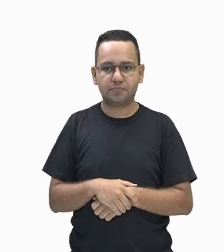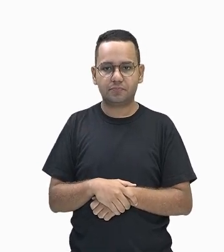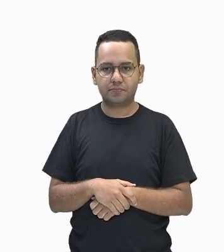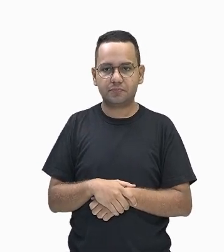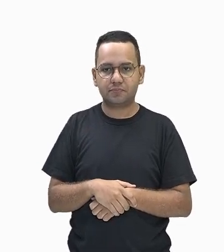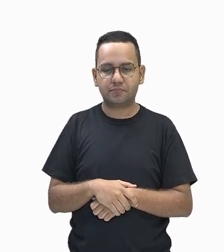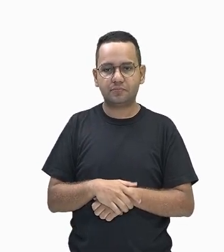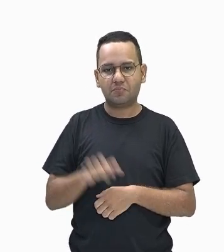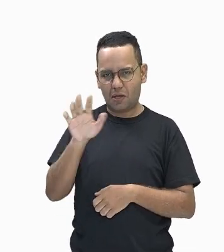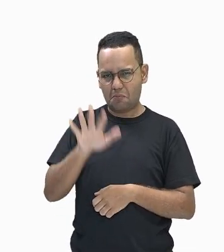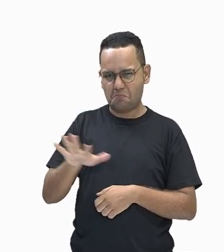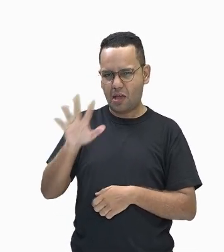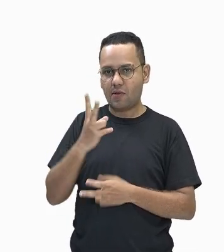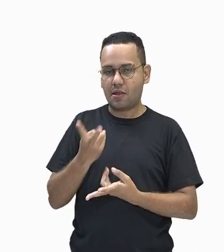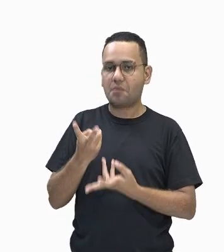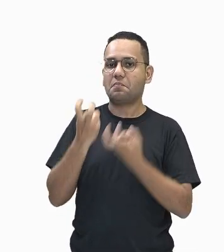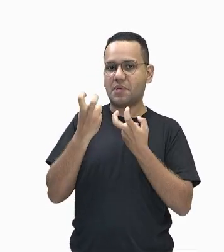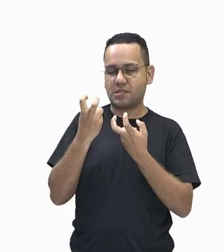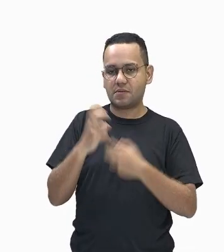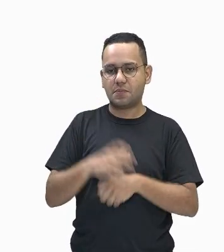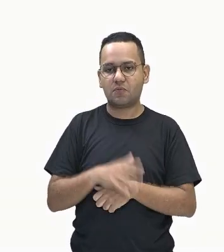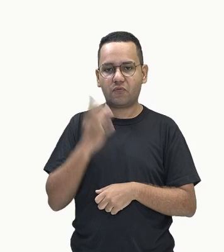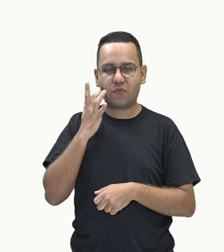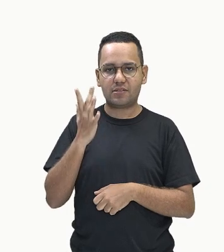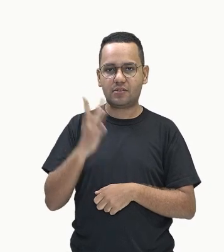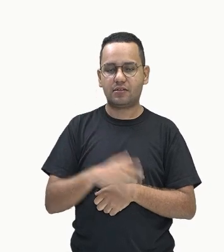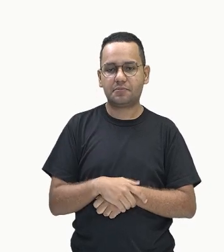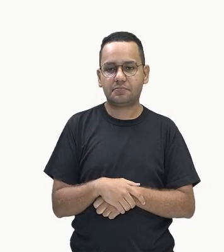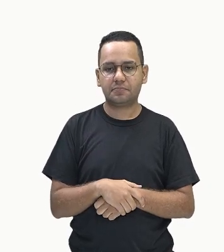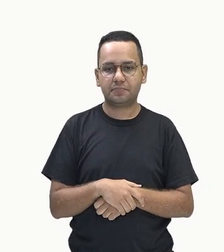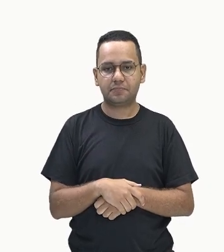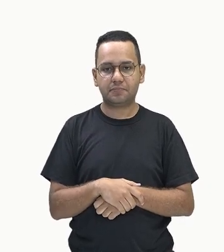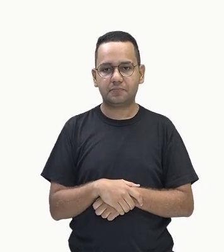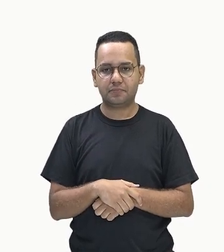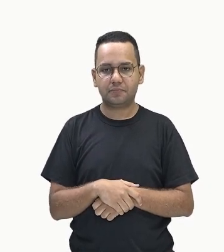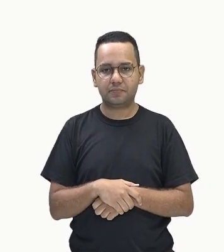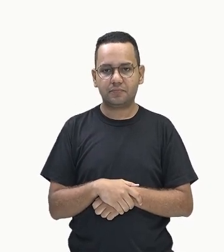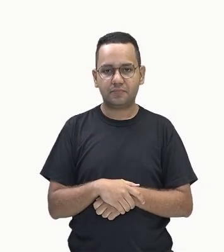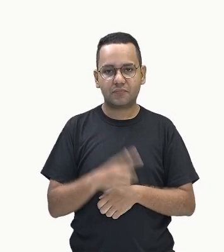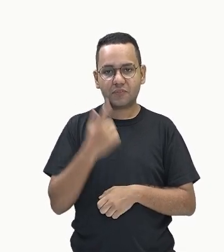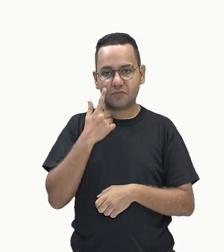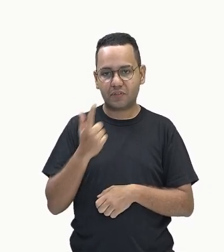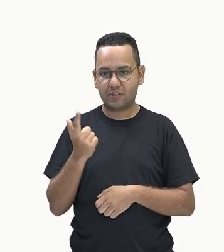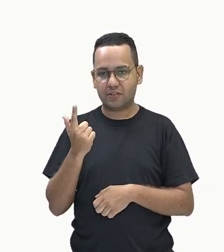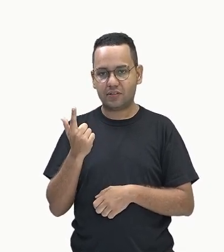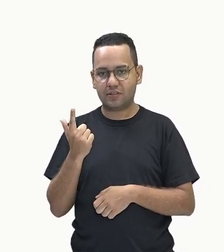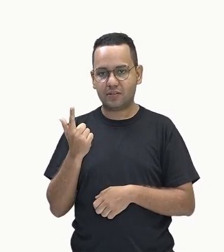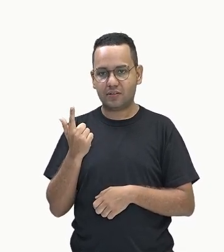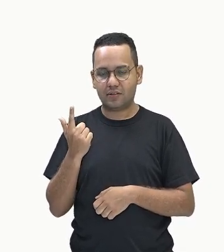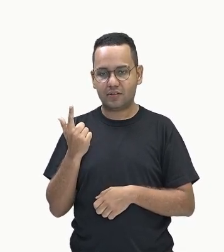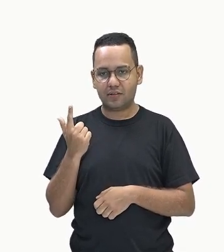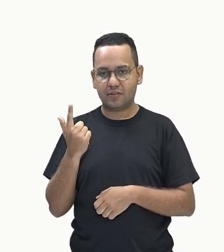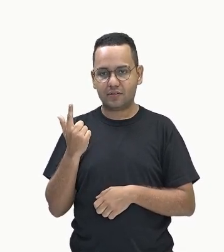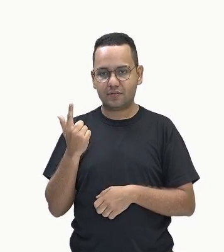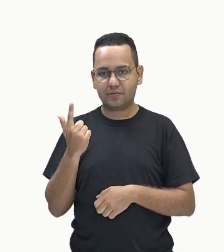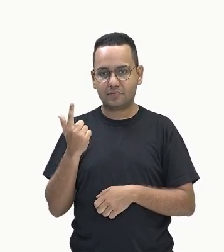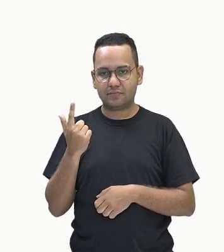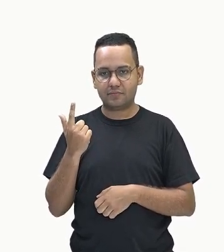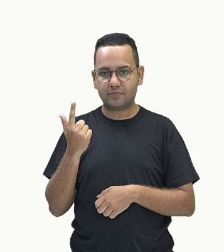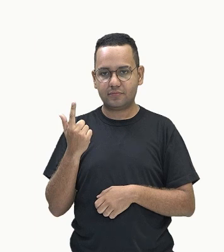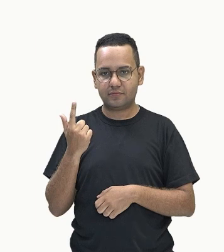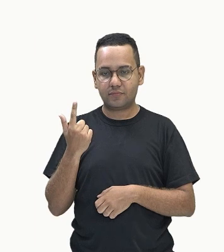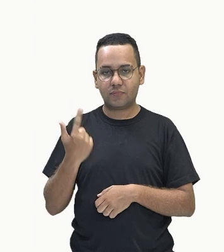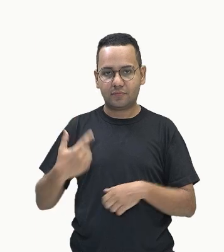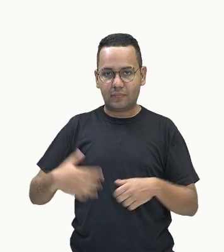imagem para ficar mais fácil de identificar. Aqui nós temos o esquema, na verdade, do estômago, tá? Perdão, trata-se de um